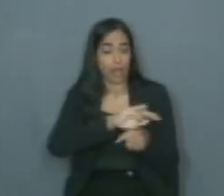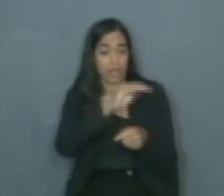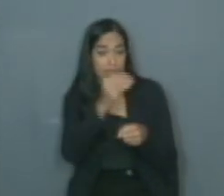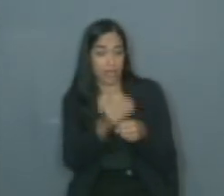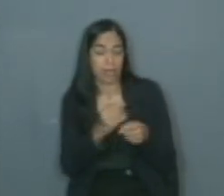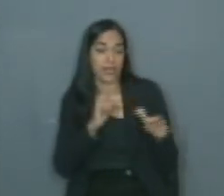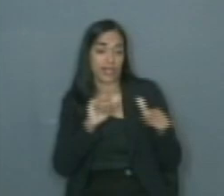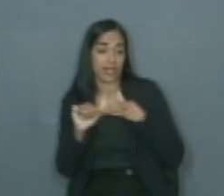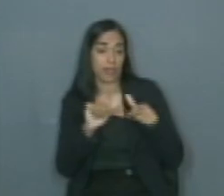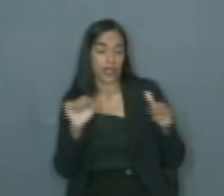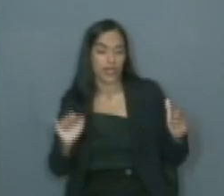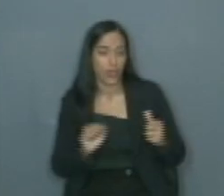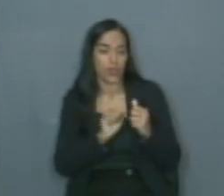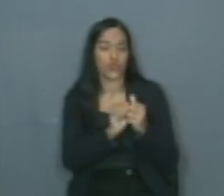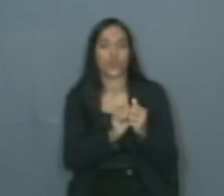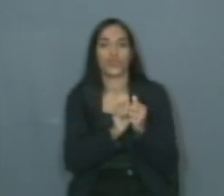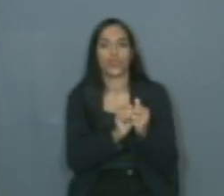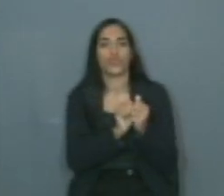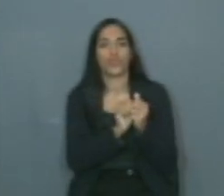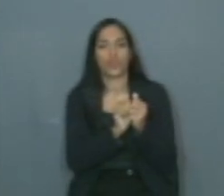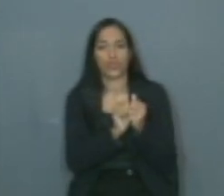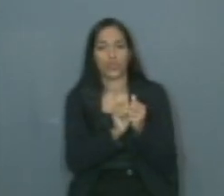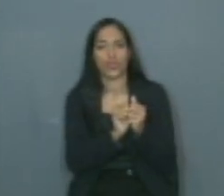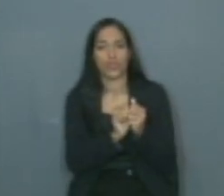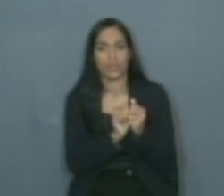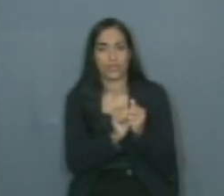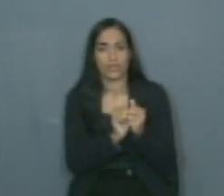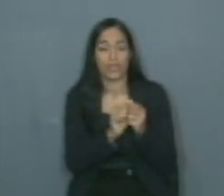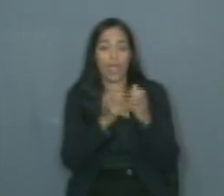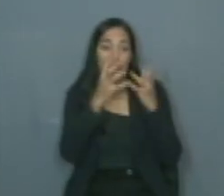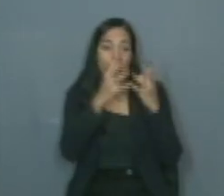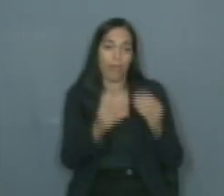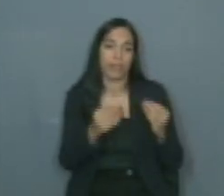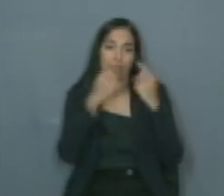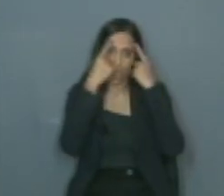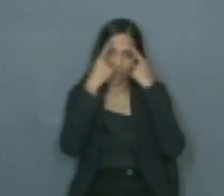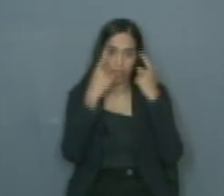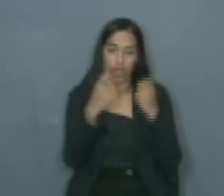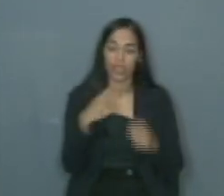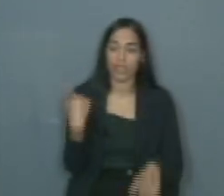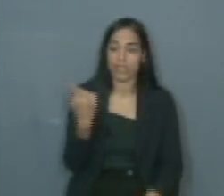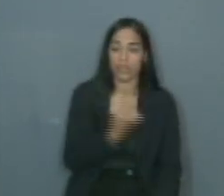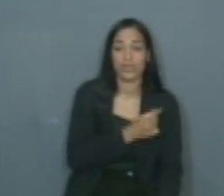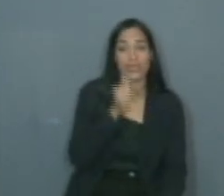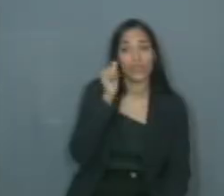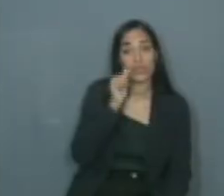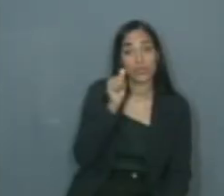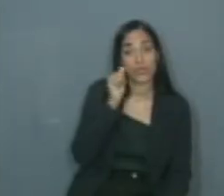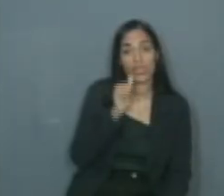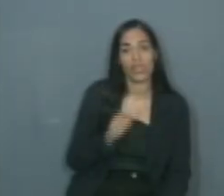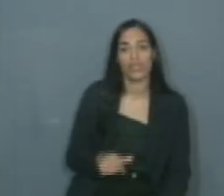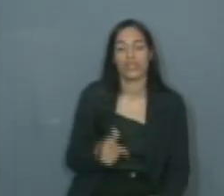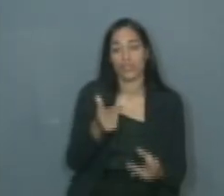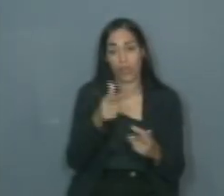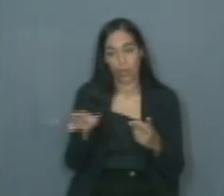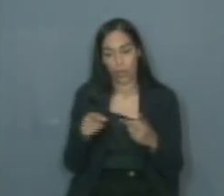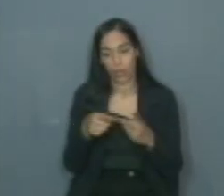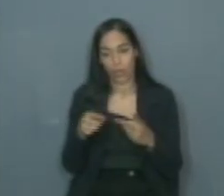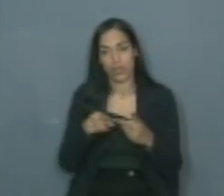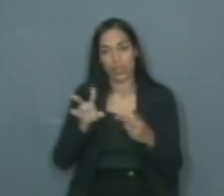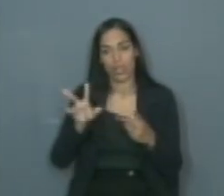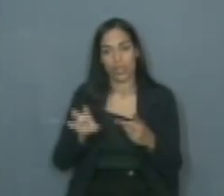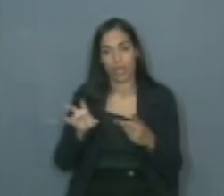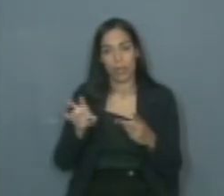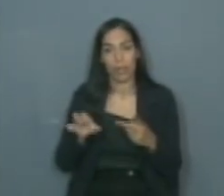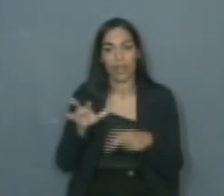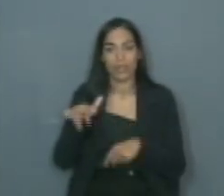trabalha em conjunto para essas chagas, que é a violência contra nós mulheres. A outra temática que eu trago a